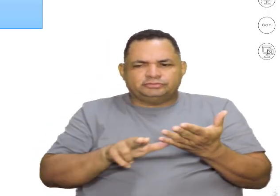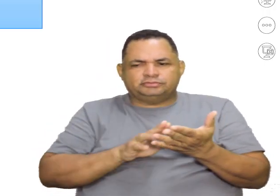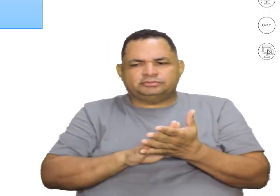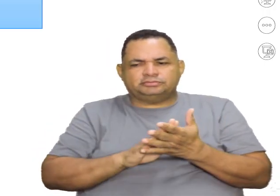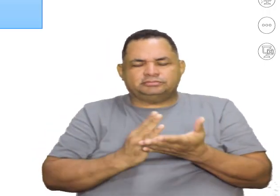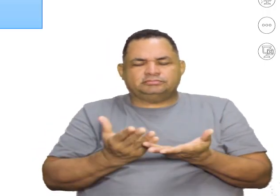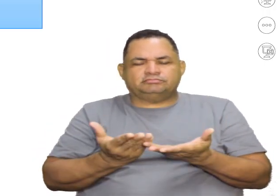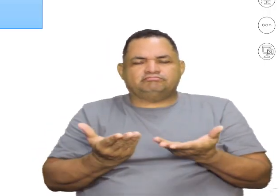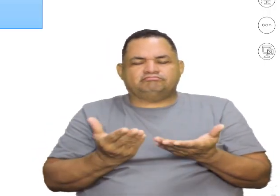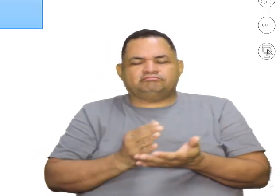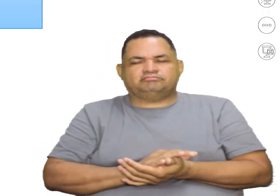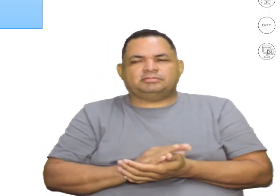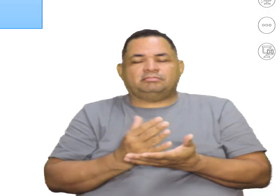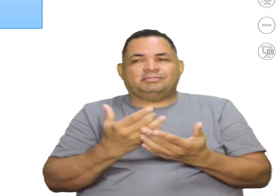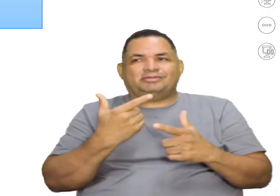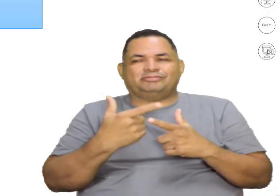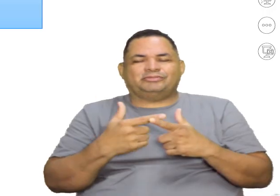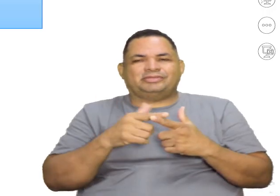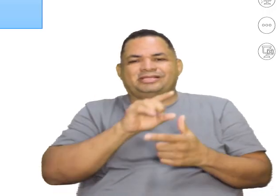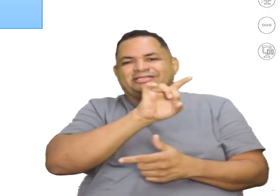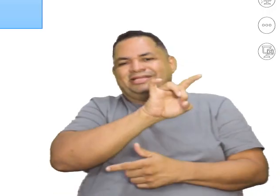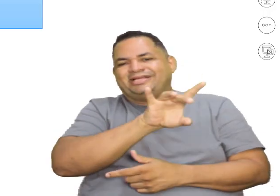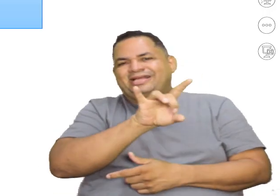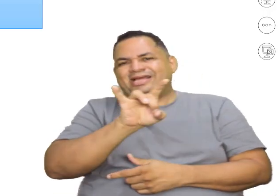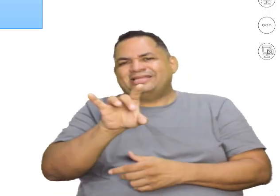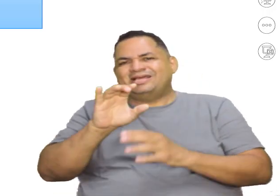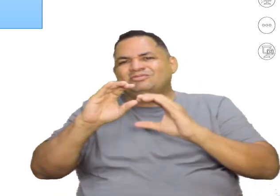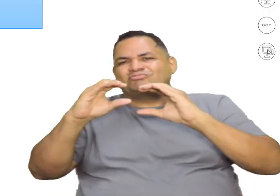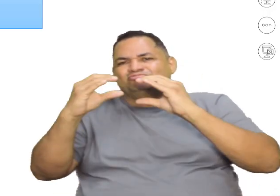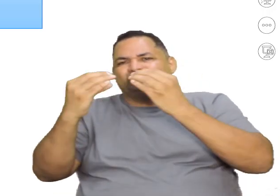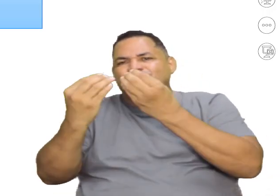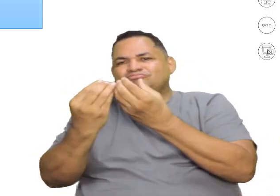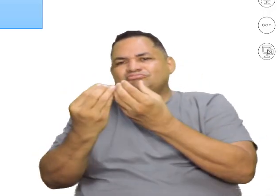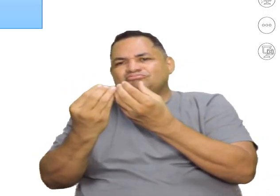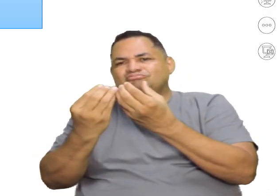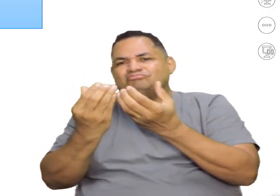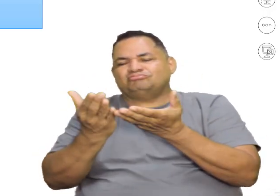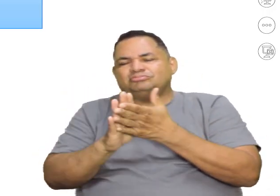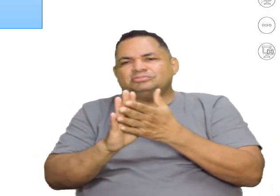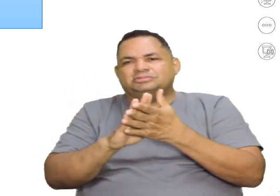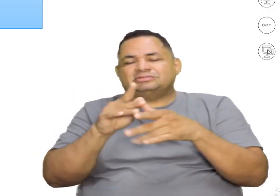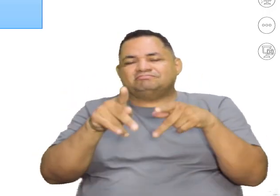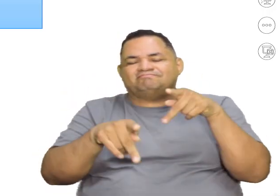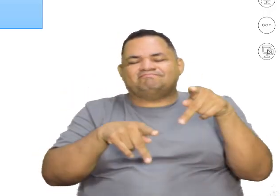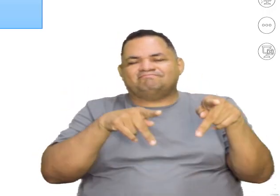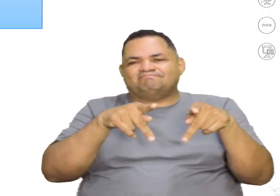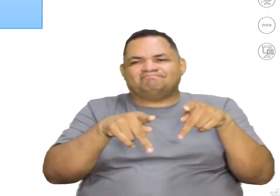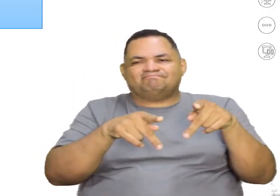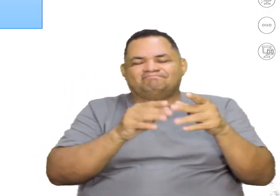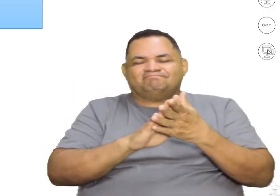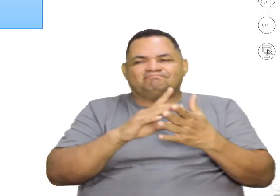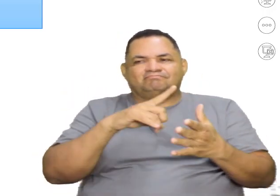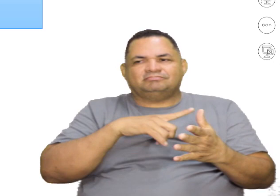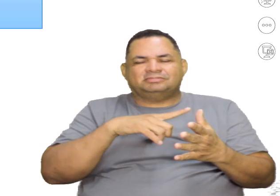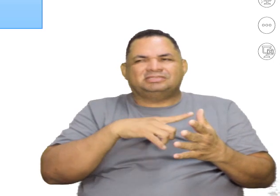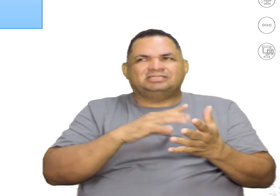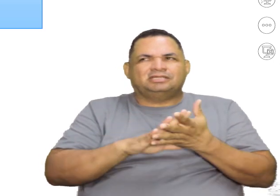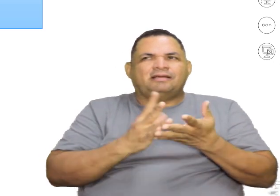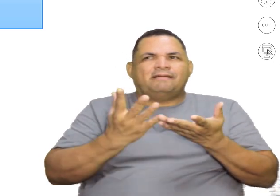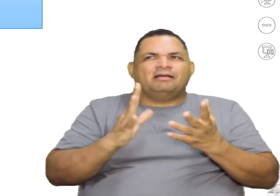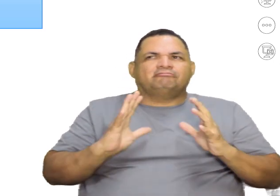formas plurais, né? Porque cada um dessas comunidades, esses povos amazônicos, eles têm maneiras